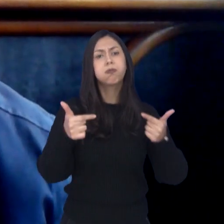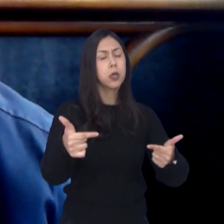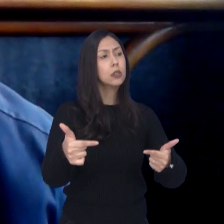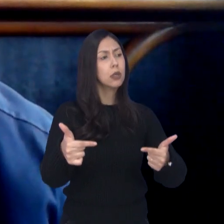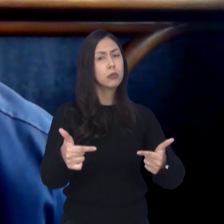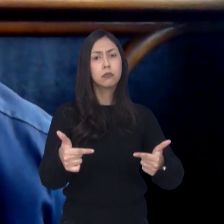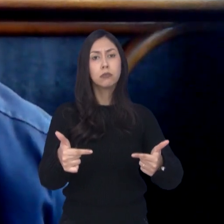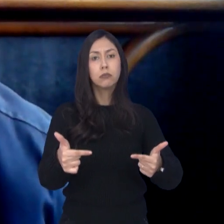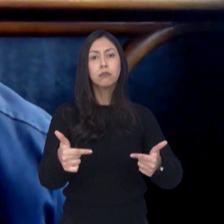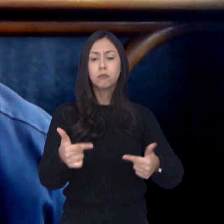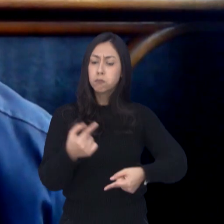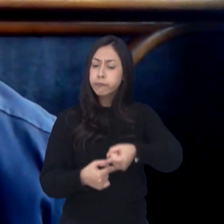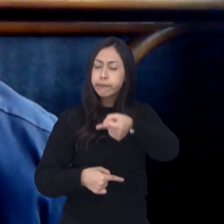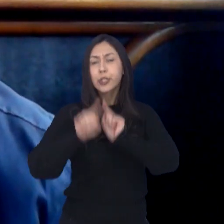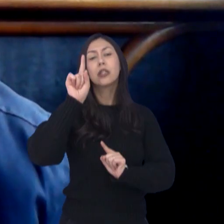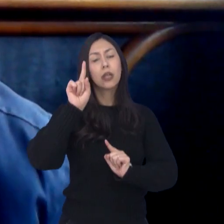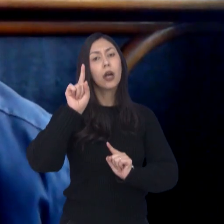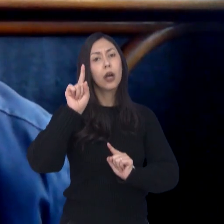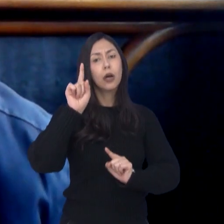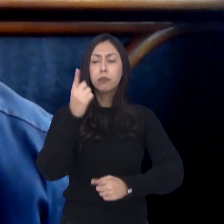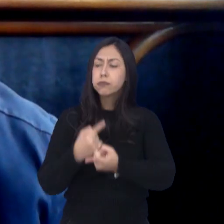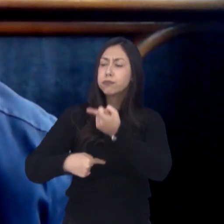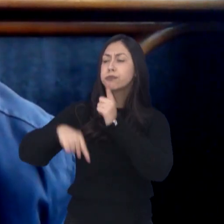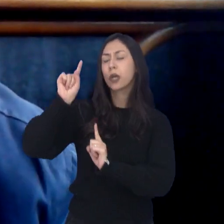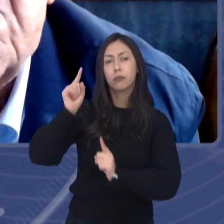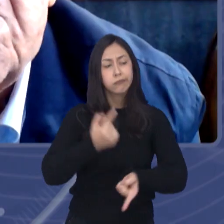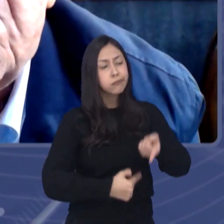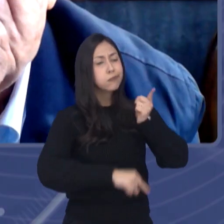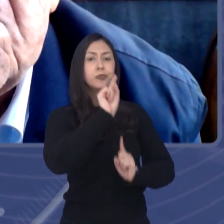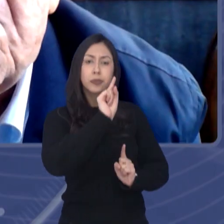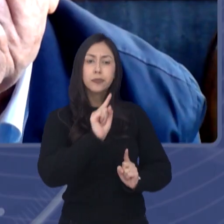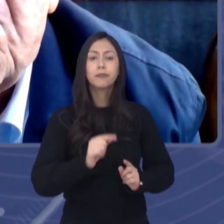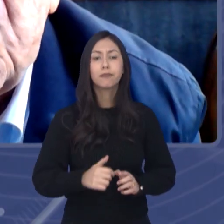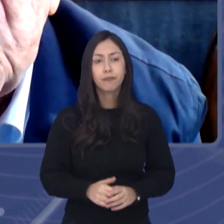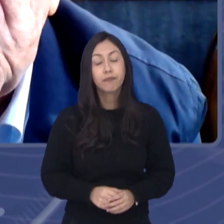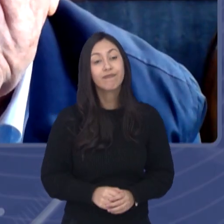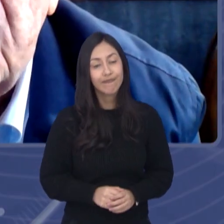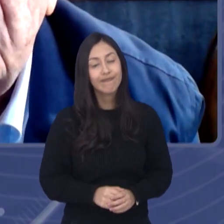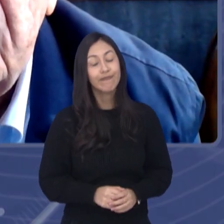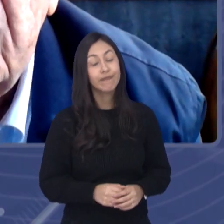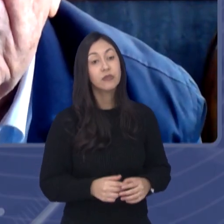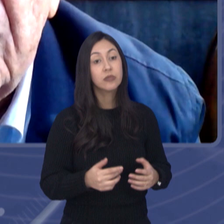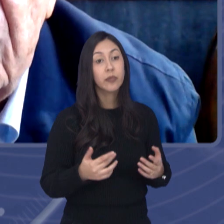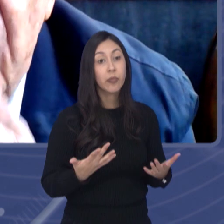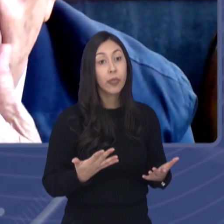E aí a gente vai superando de uma forma ou de outra. É isso.